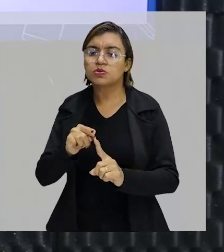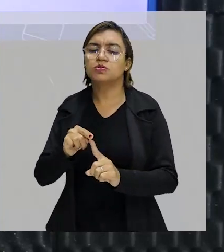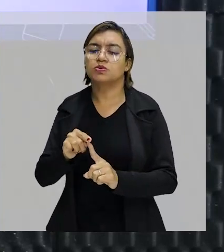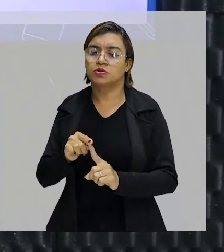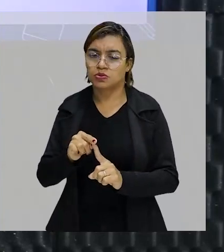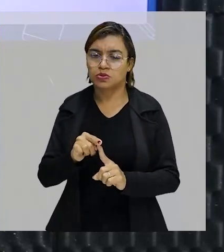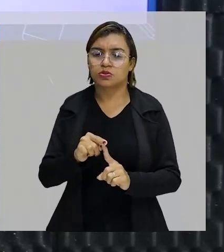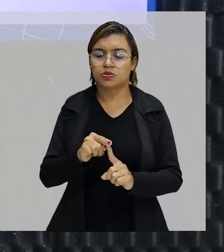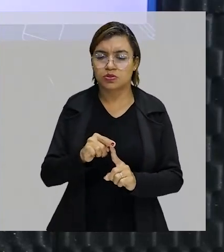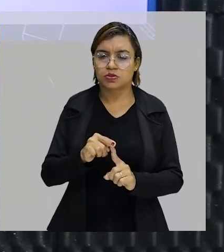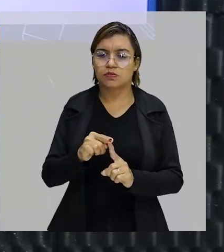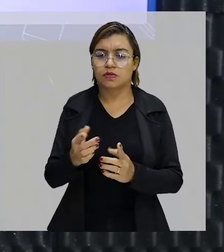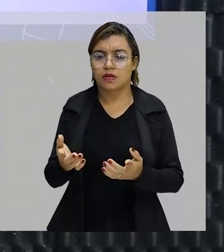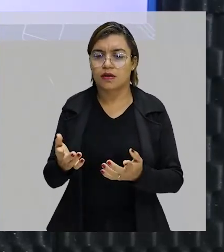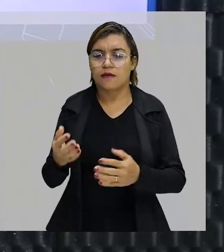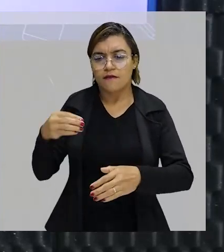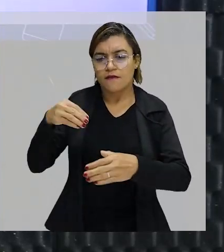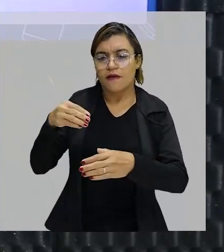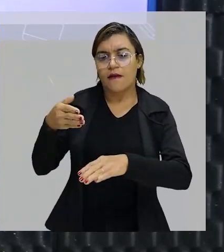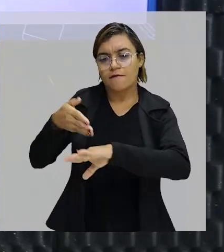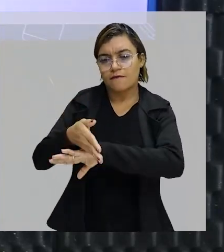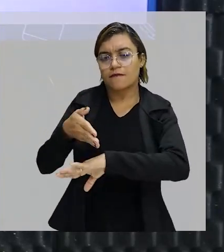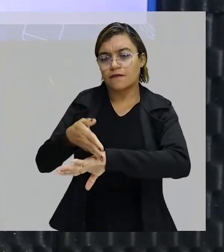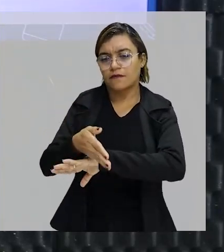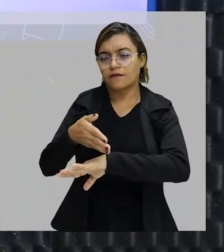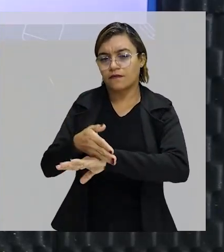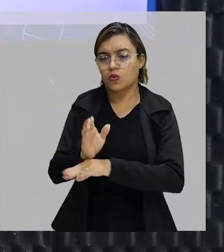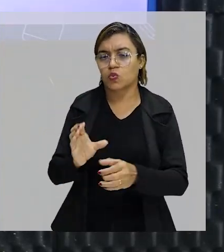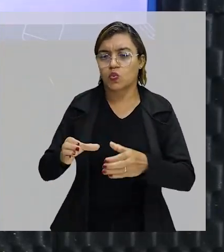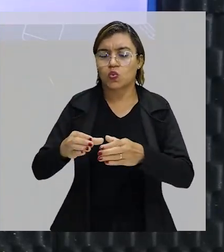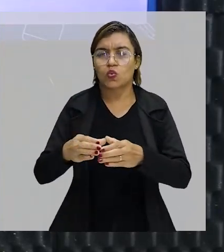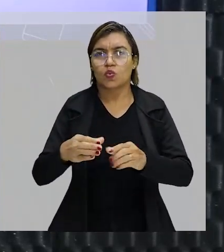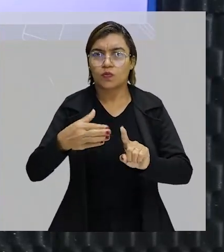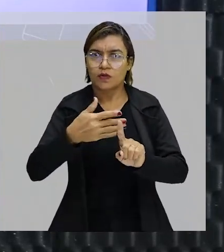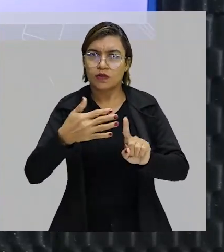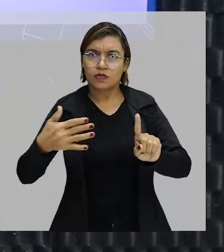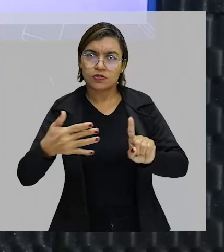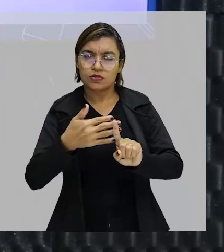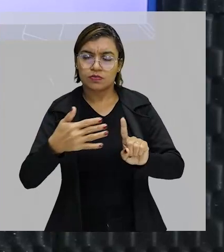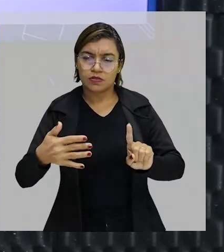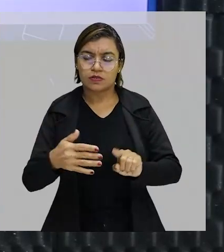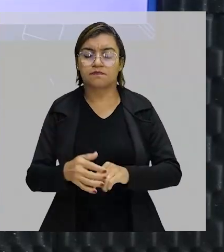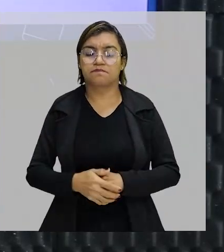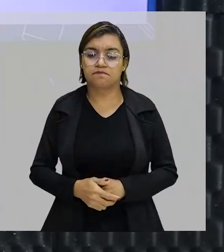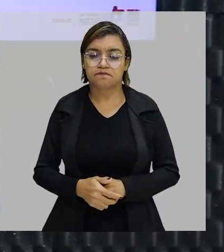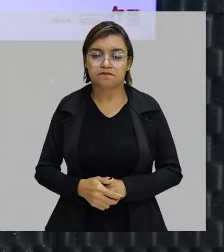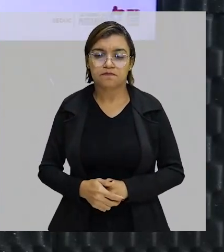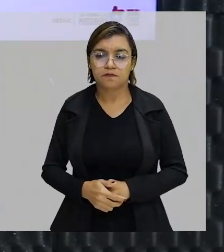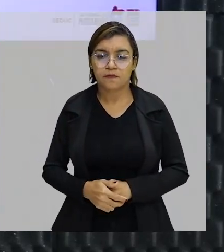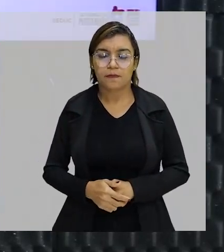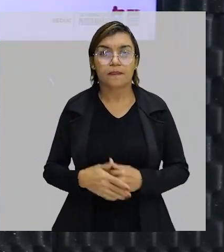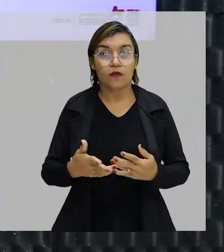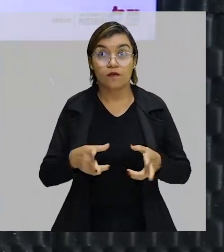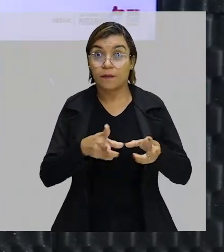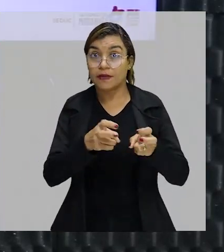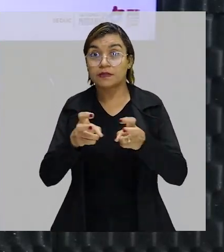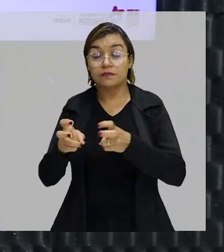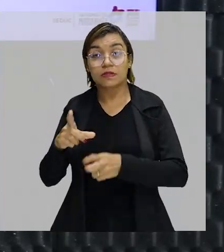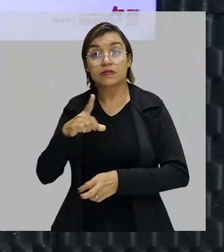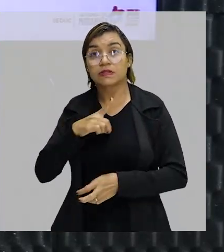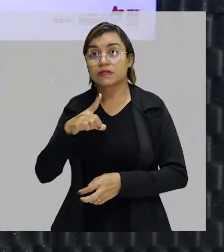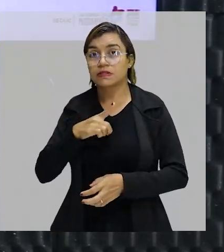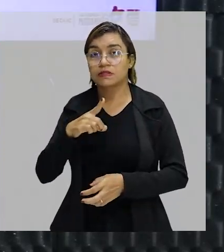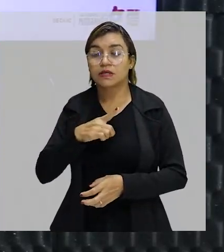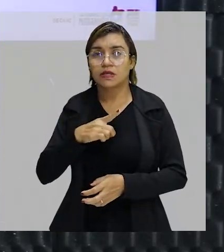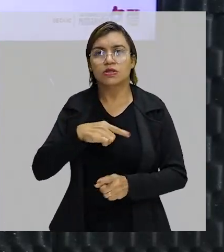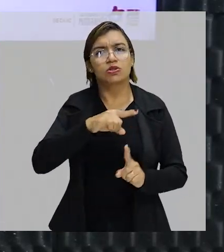que fazem parte da sigla. Quando você fala LGBTfobia, você está incluindo todas elas. Então você percebeu que existem